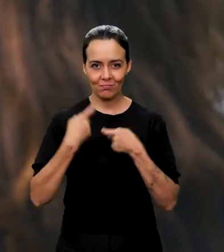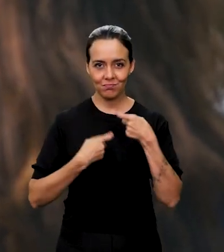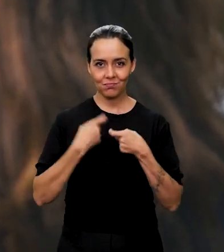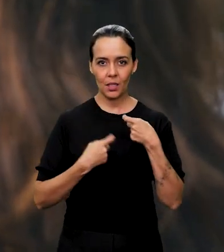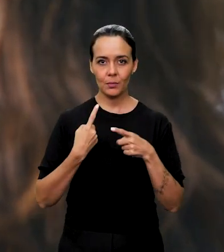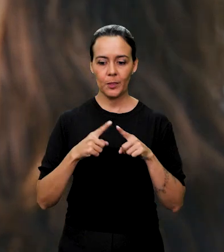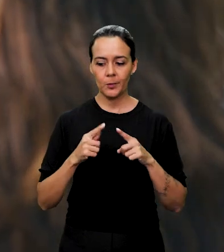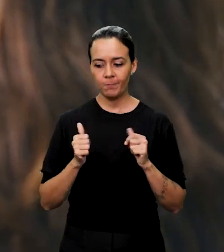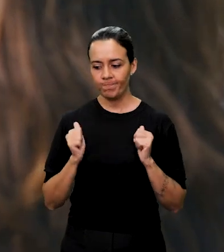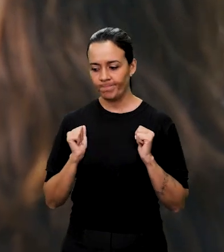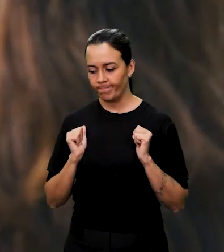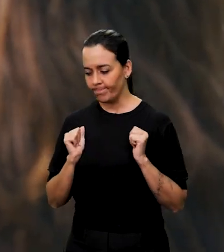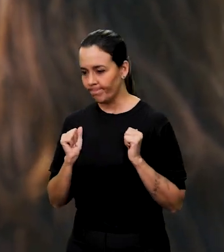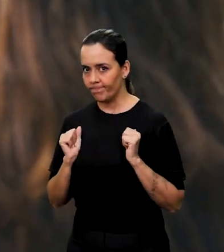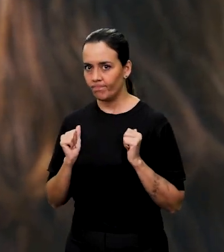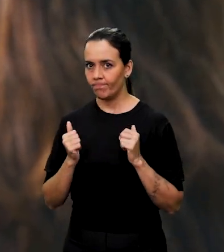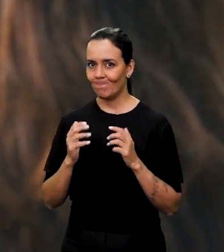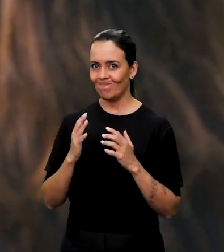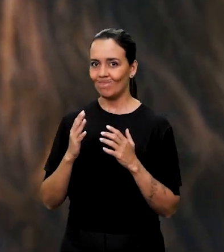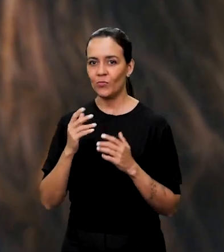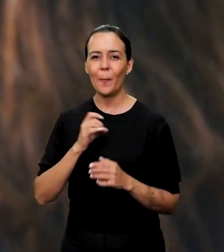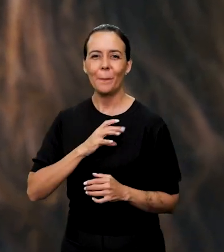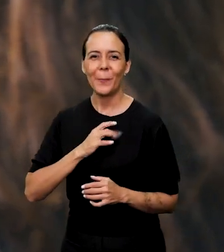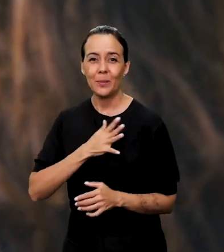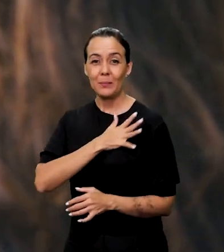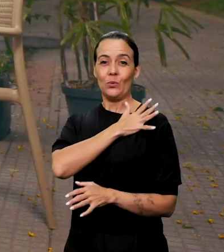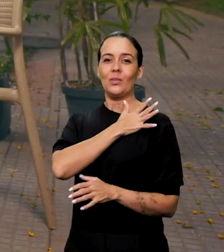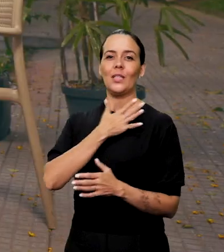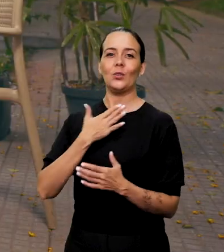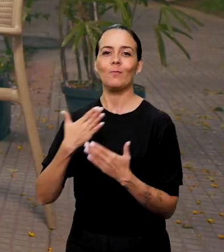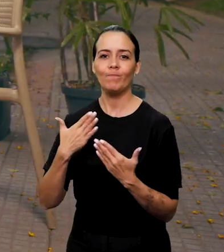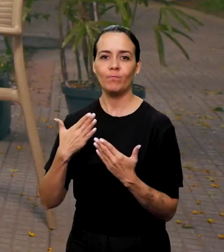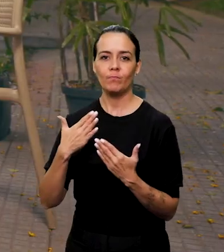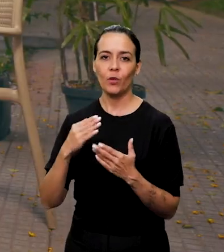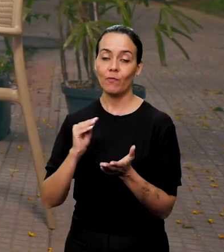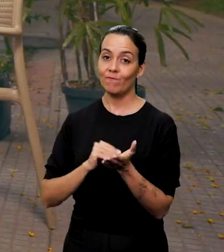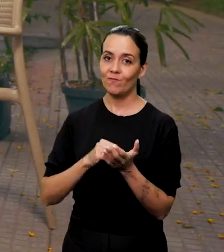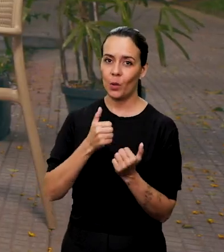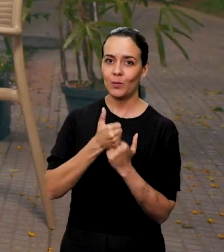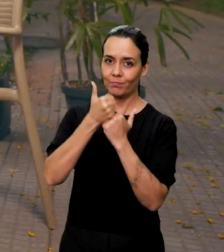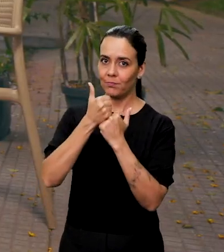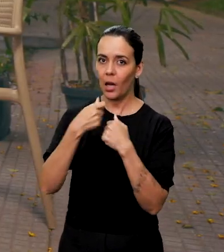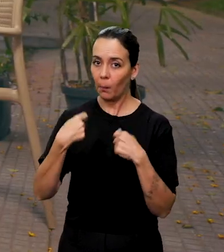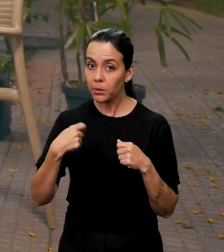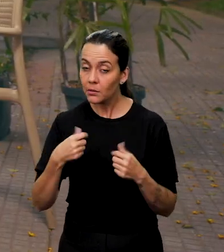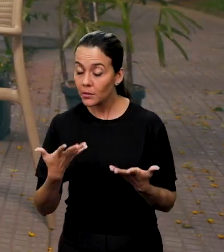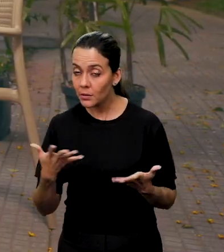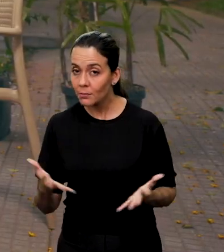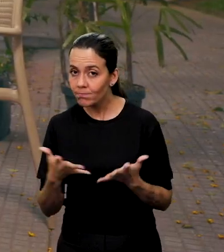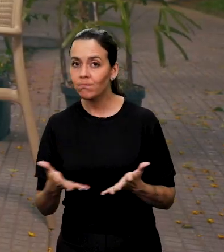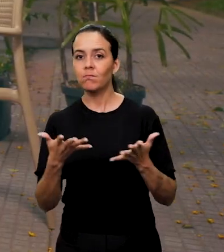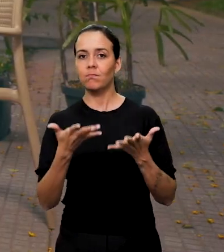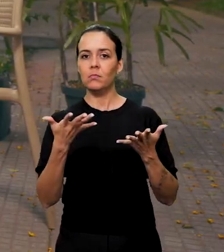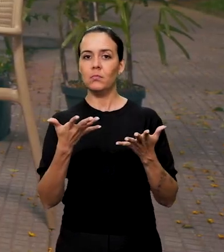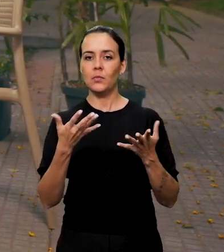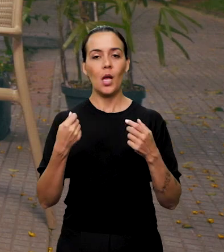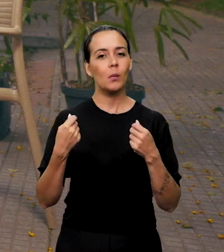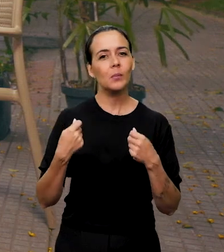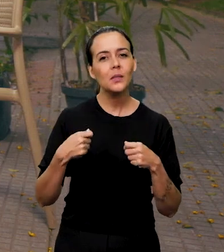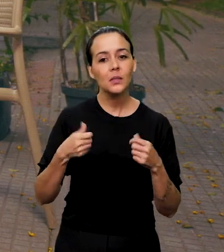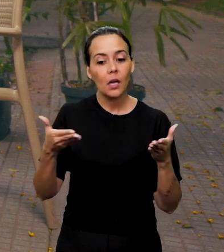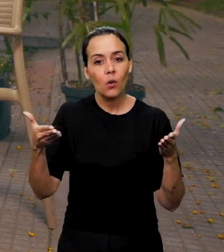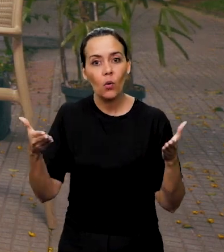de preconceito, por uma questão de falta de suporte. E quando a gente está falando de suporte, a gente está falando muito do que a gente tem hoje